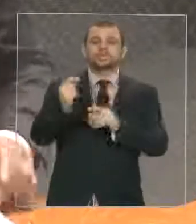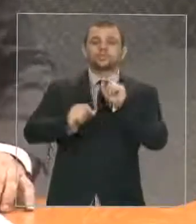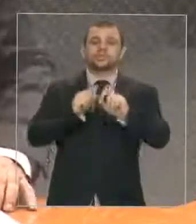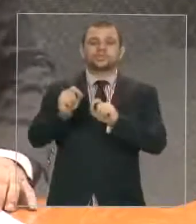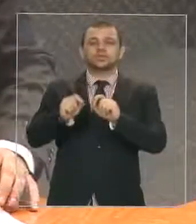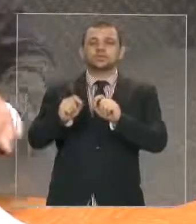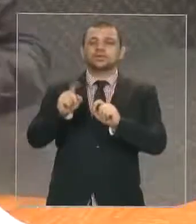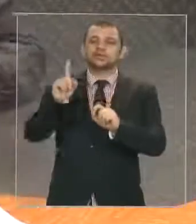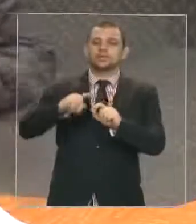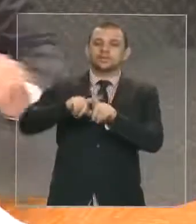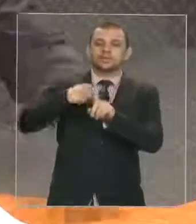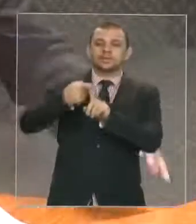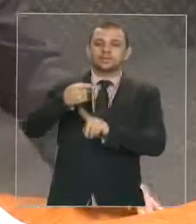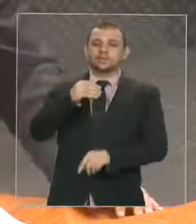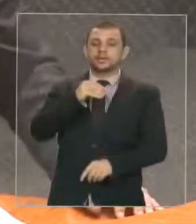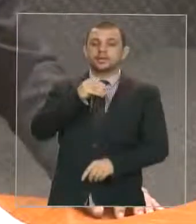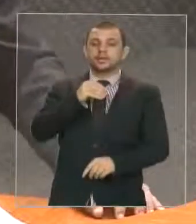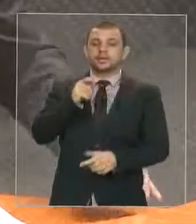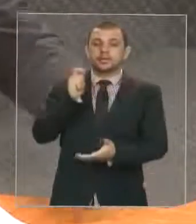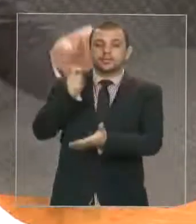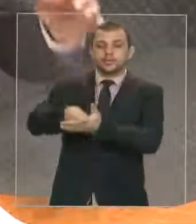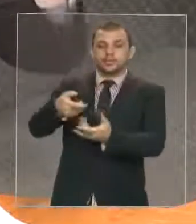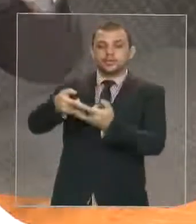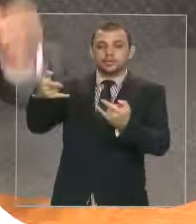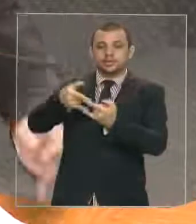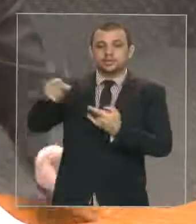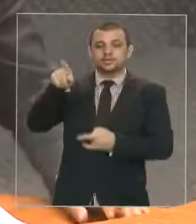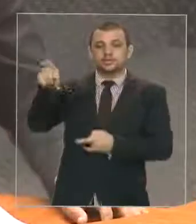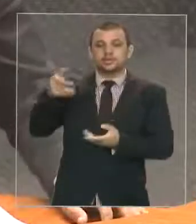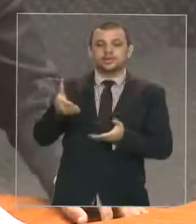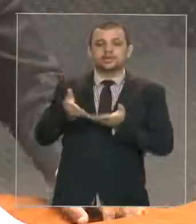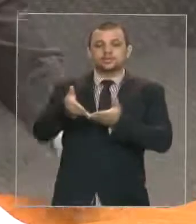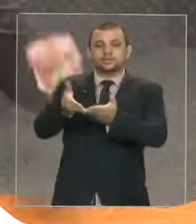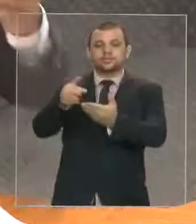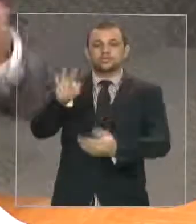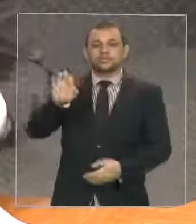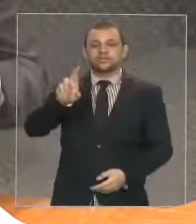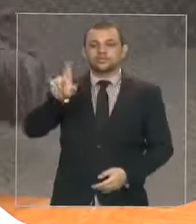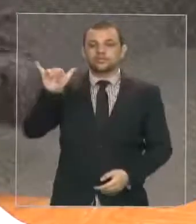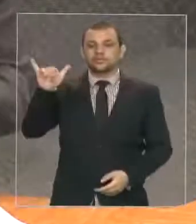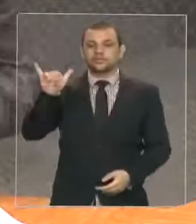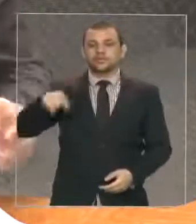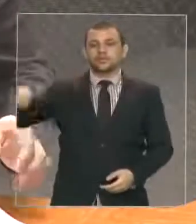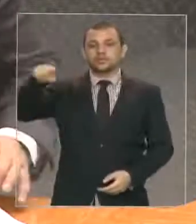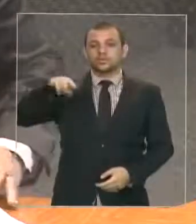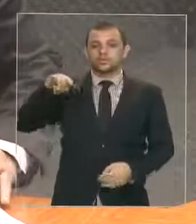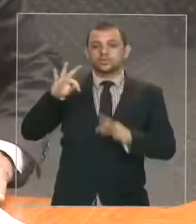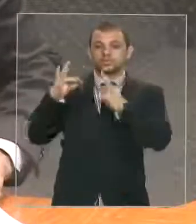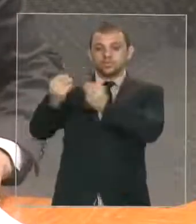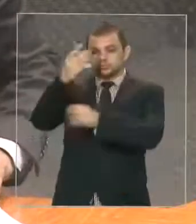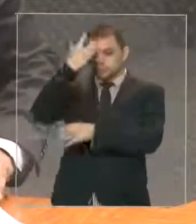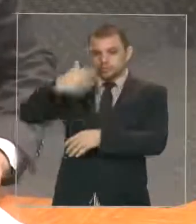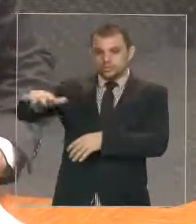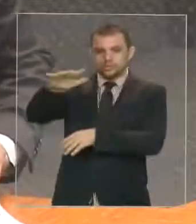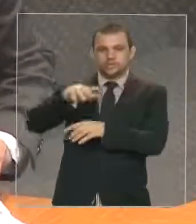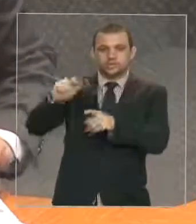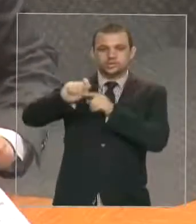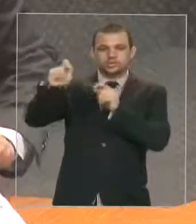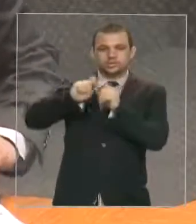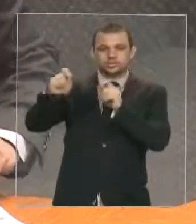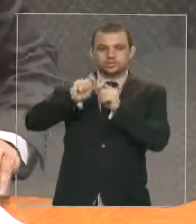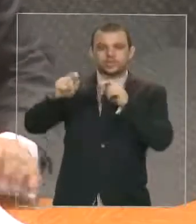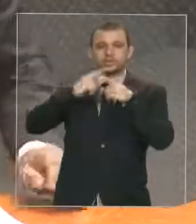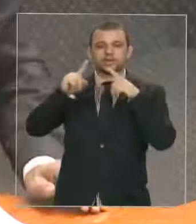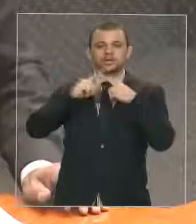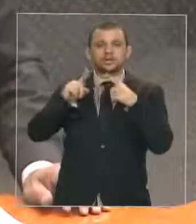Uma reclamação generalizada por todos os baixadeiros, todos que se utilizam do transporte no ferryboat